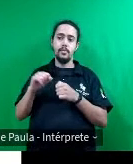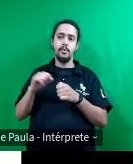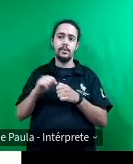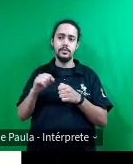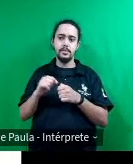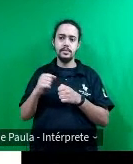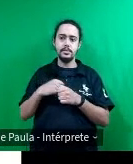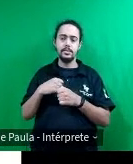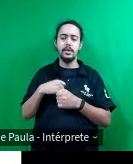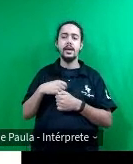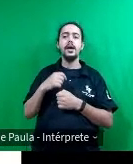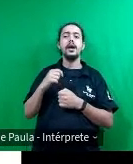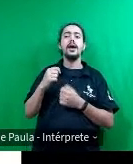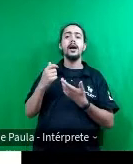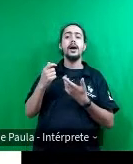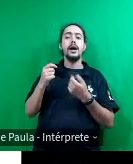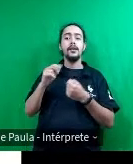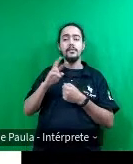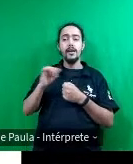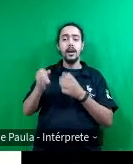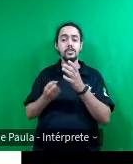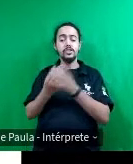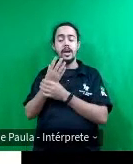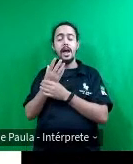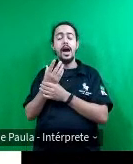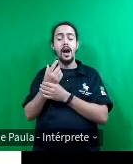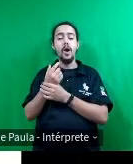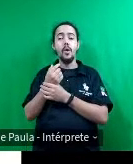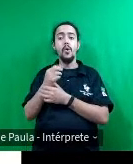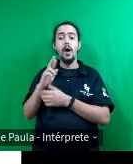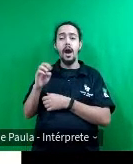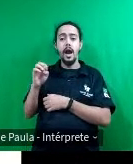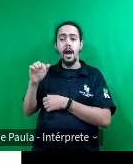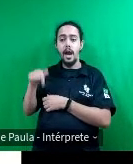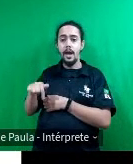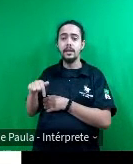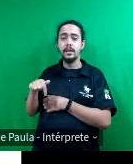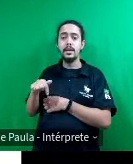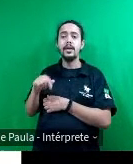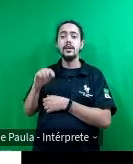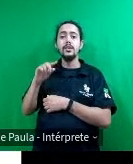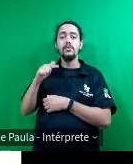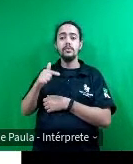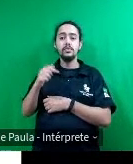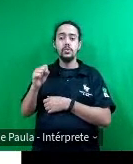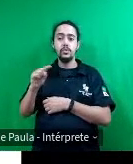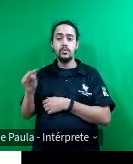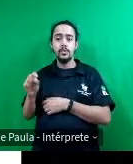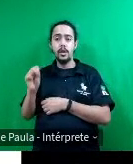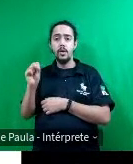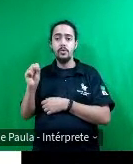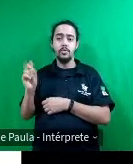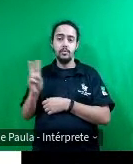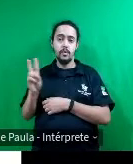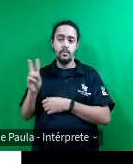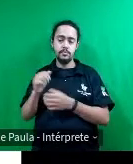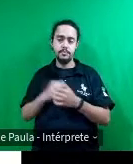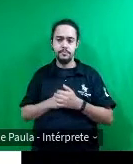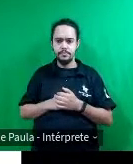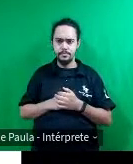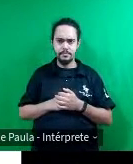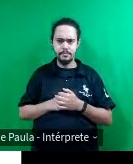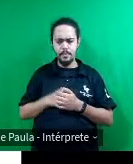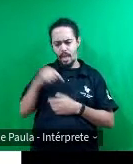resistor equivalente desses 2 em paralelo, eu vou ter uma tensão aqui de 28,8 volts. Essa